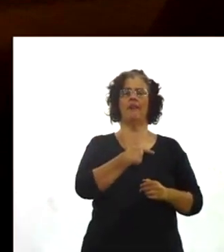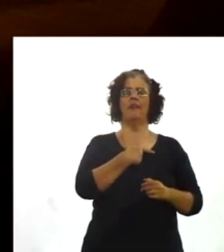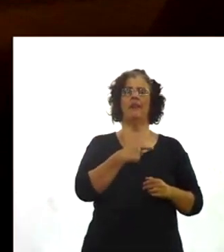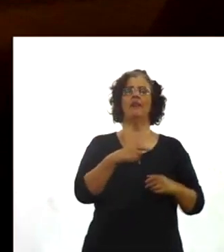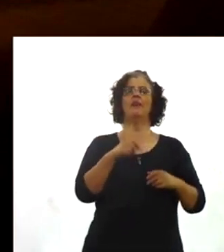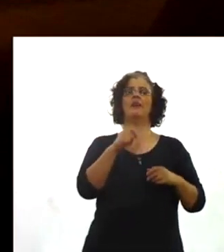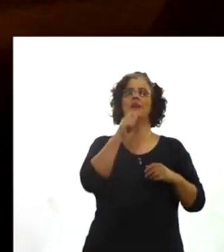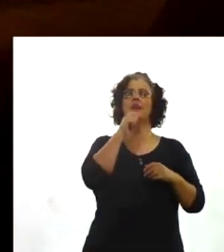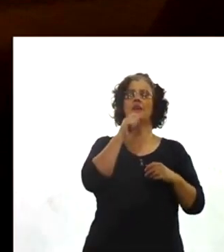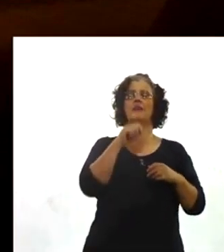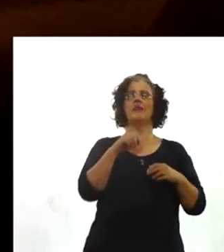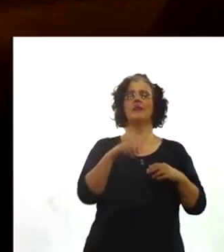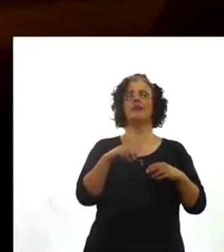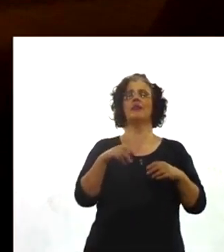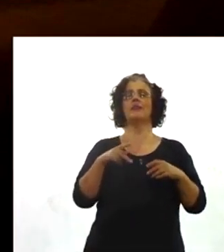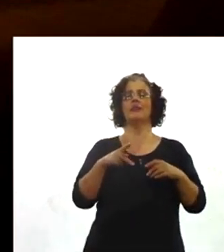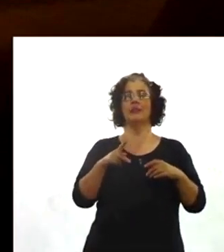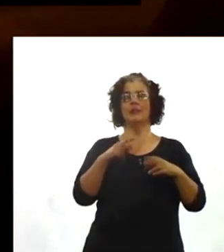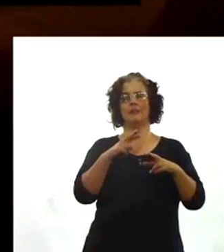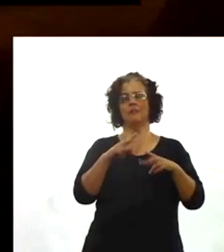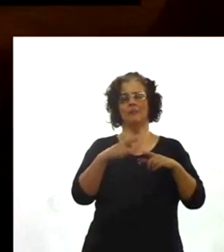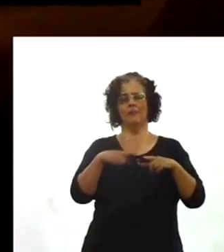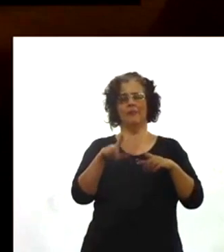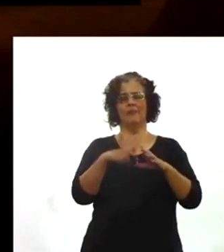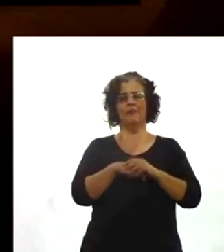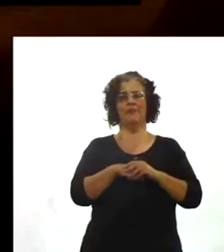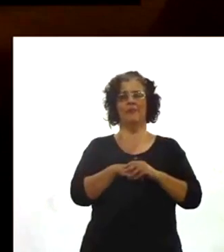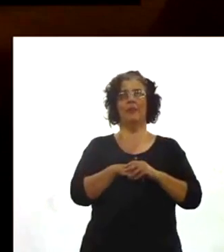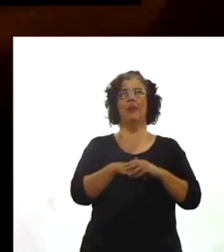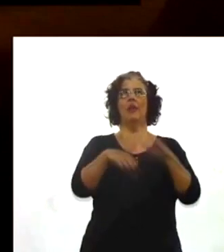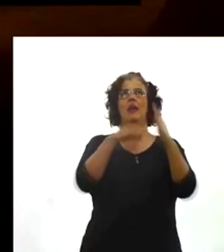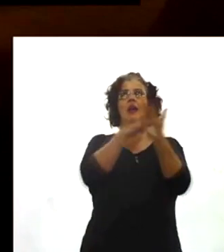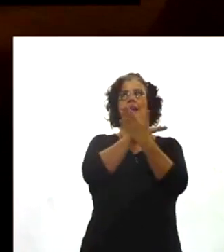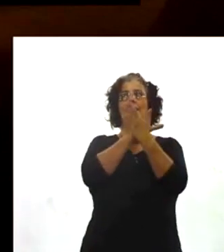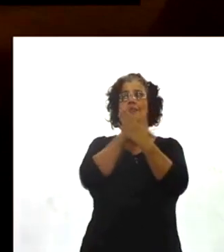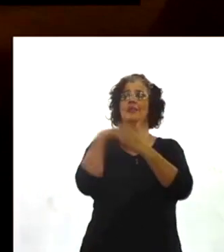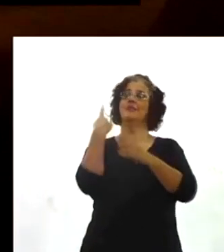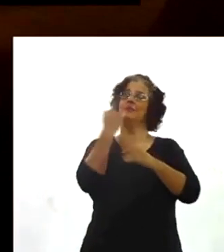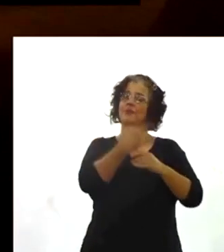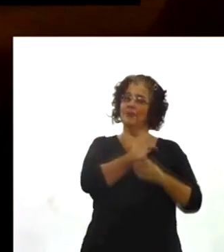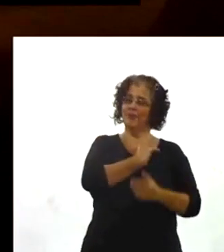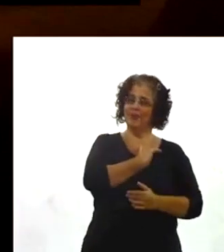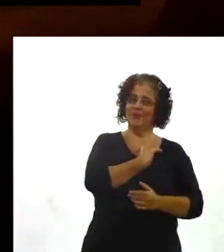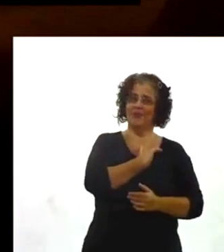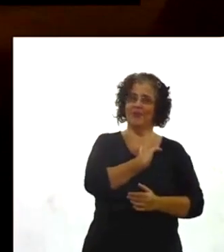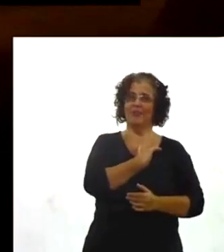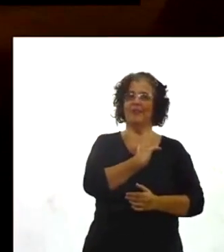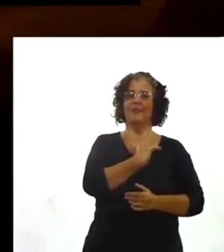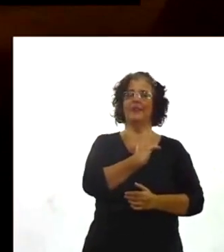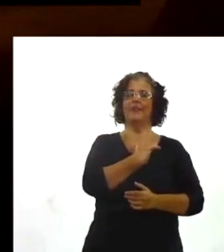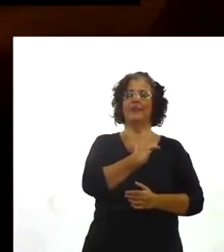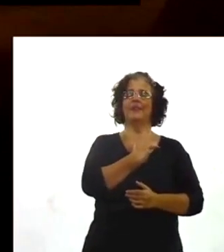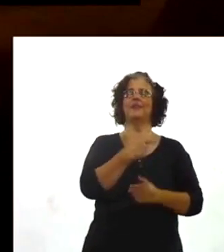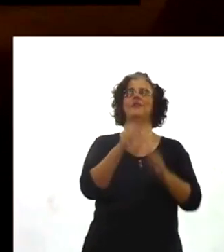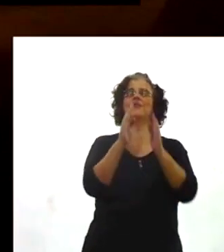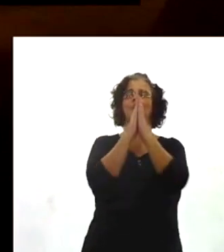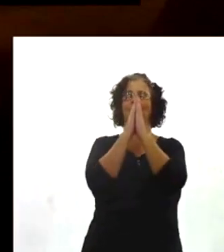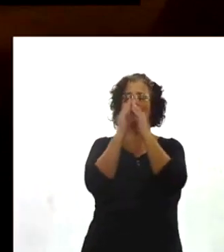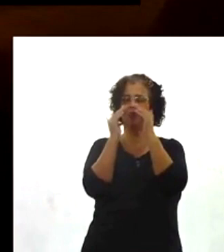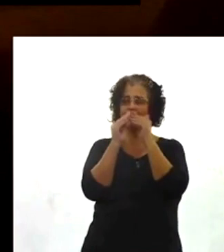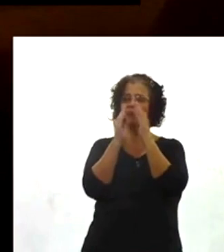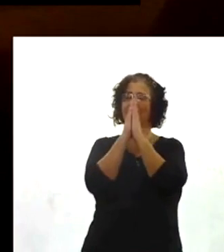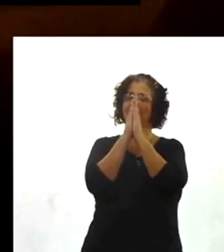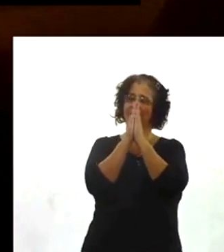ainda continuará a livrar-nos, ajudando-vos também vós com as vossas orações a nosso